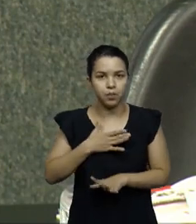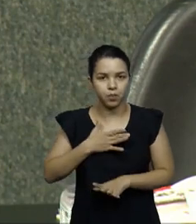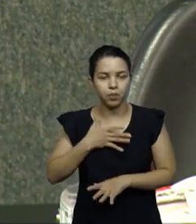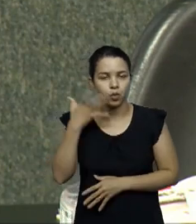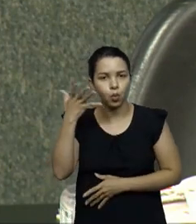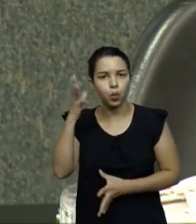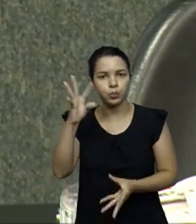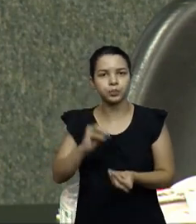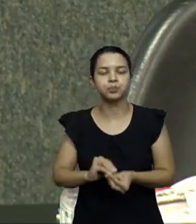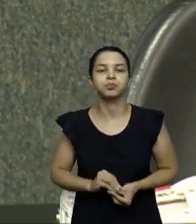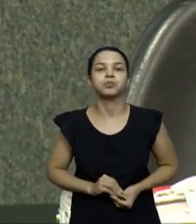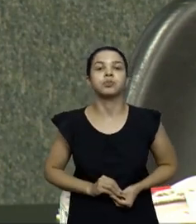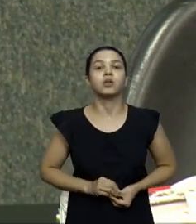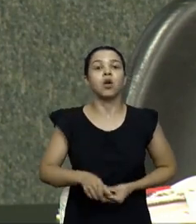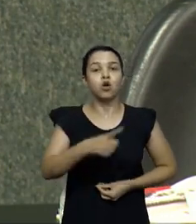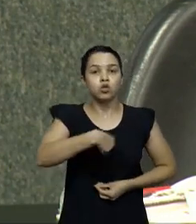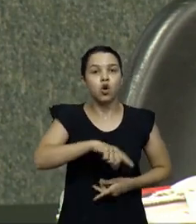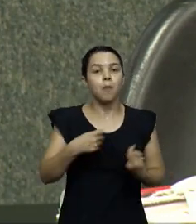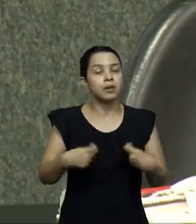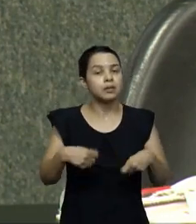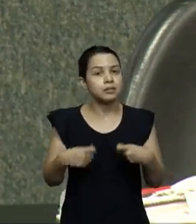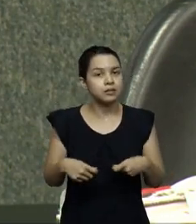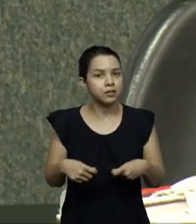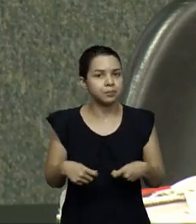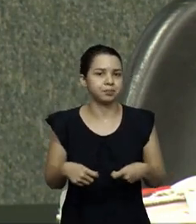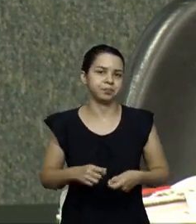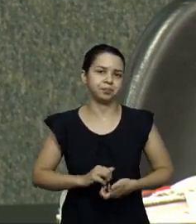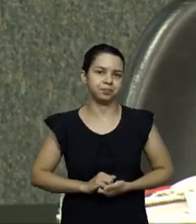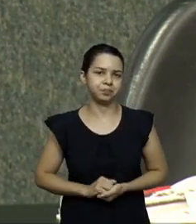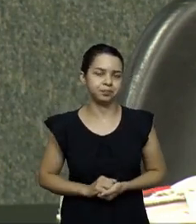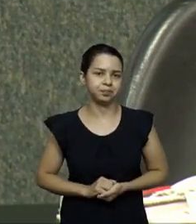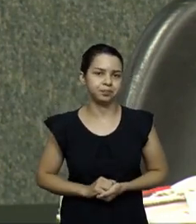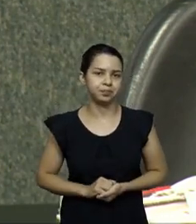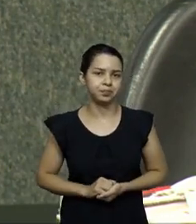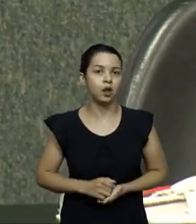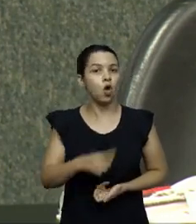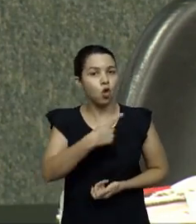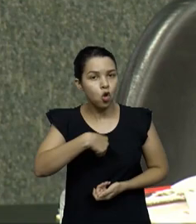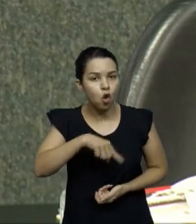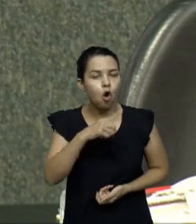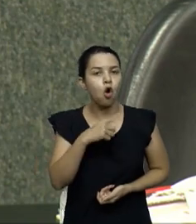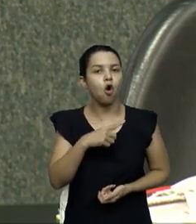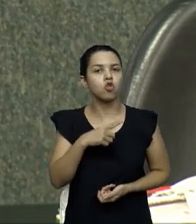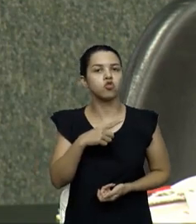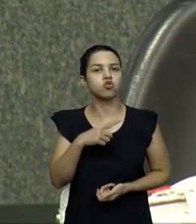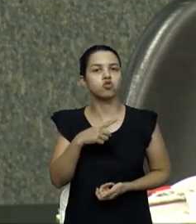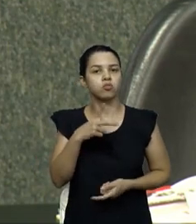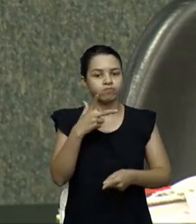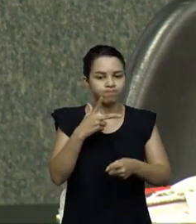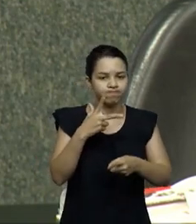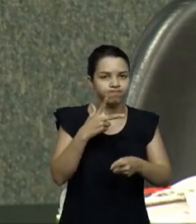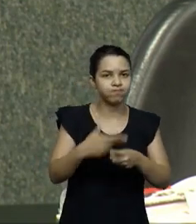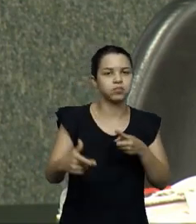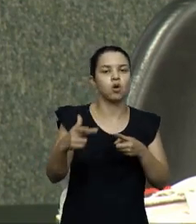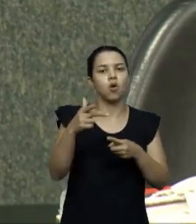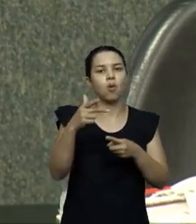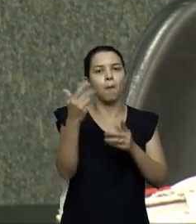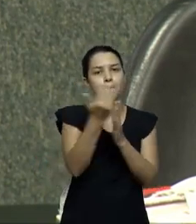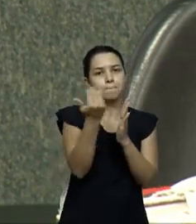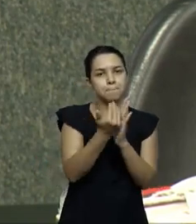dizer o que nós estamos vencendo aí o plano nacional de educação